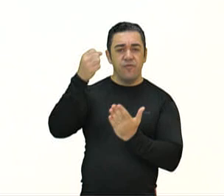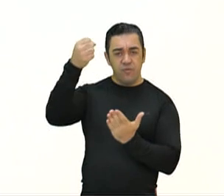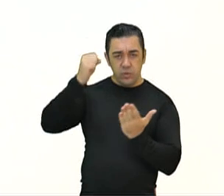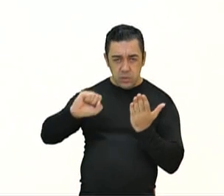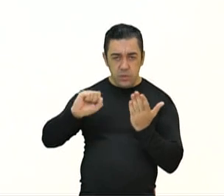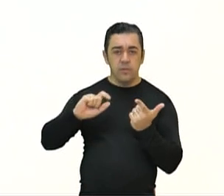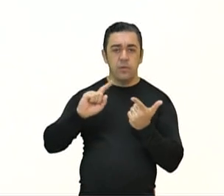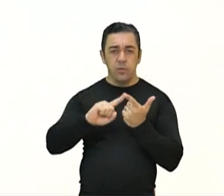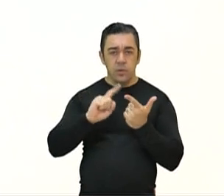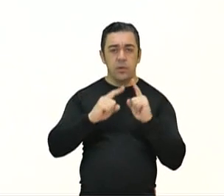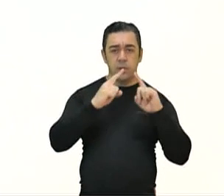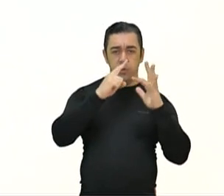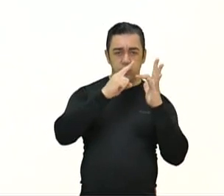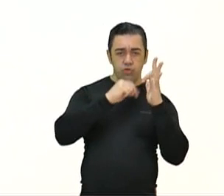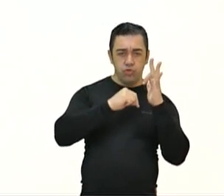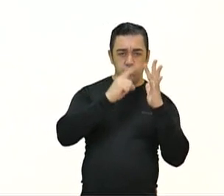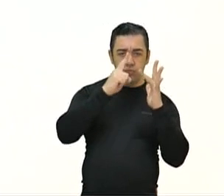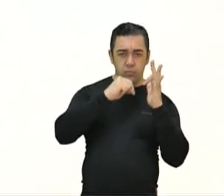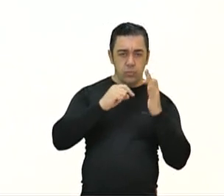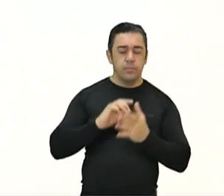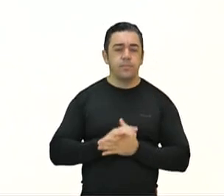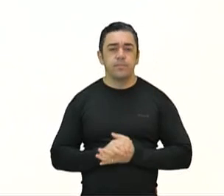disjuntores.